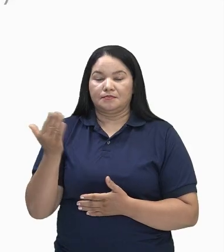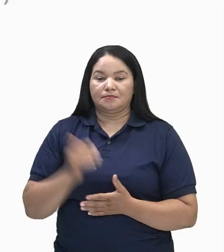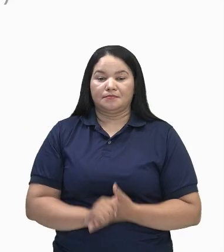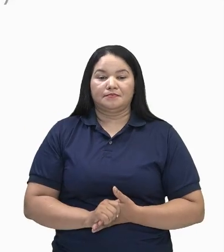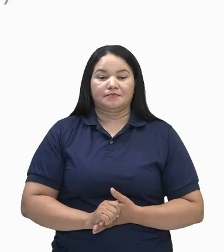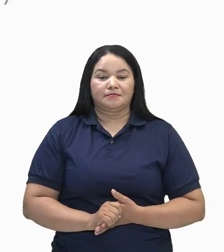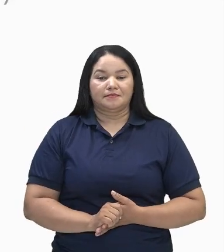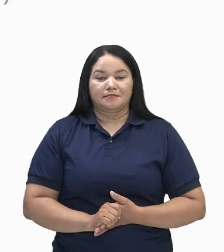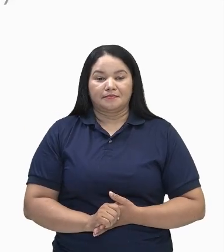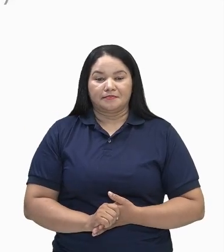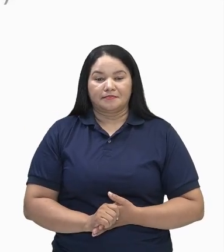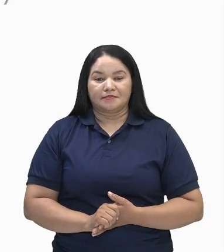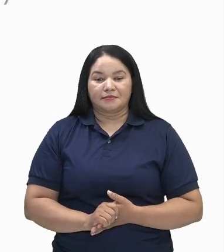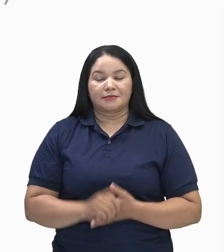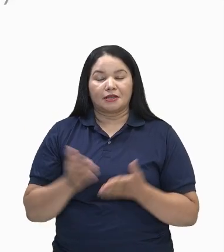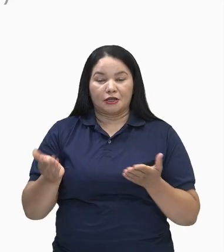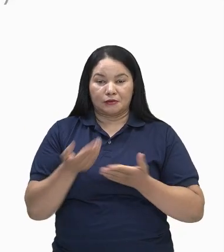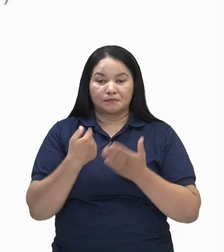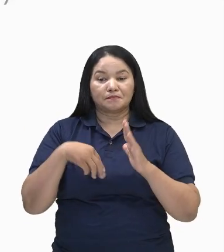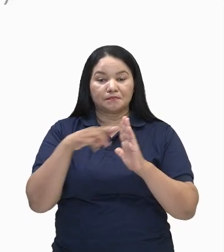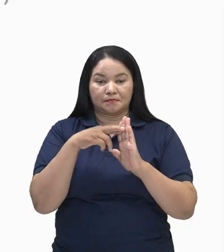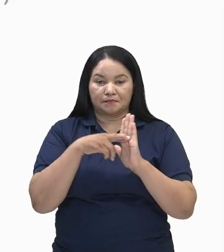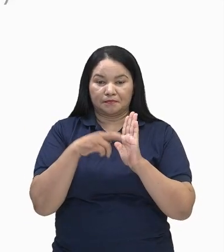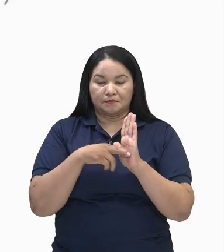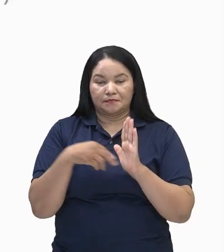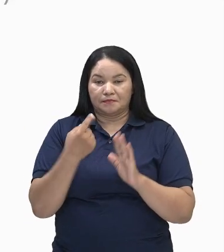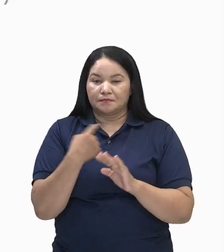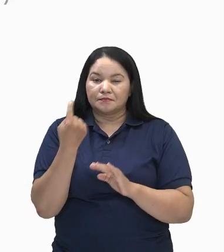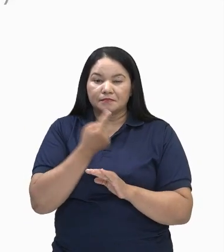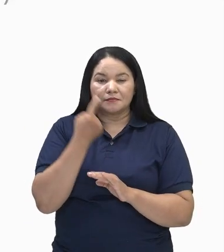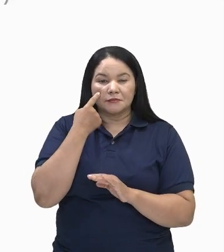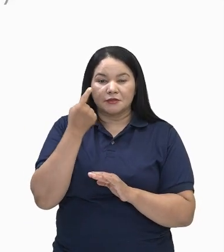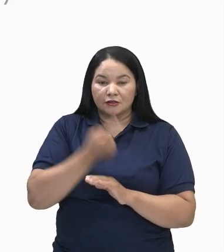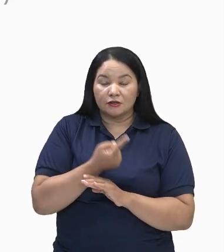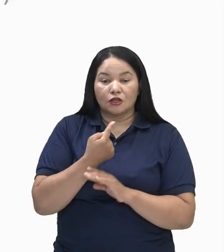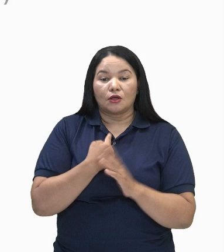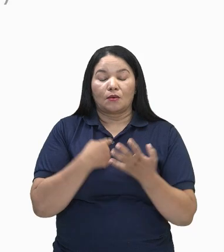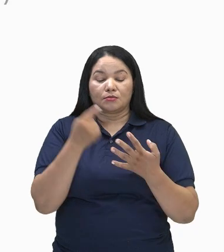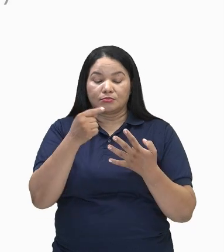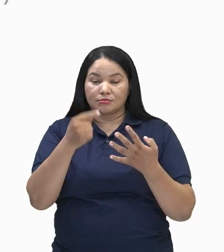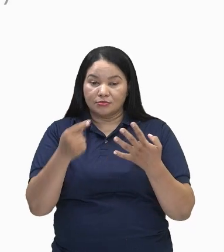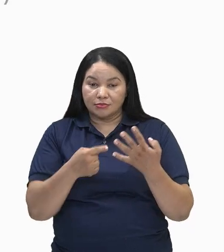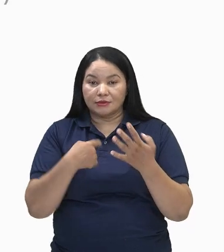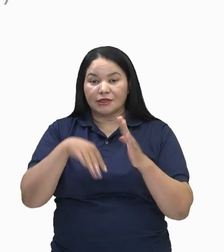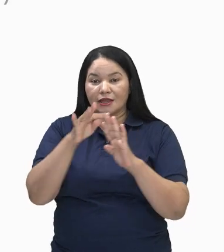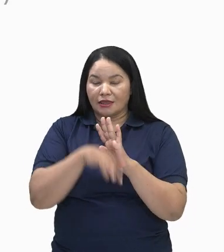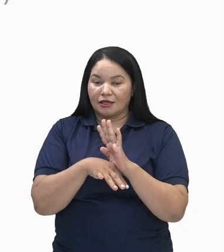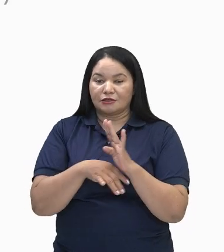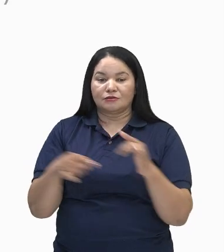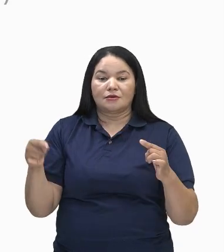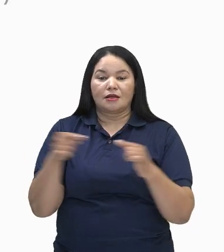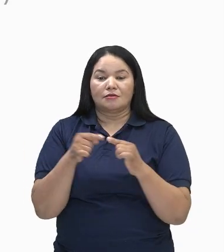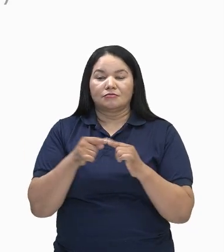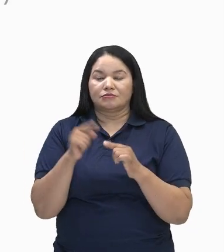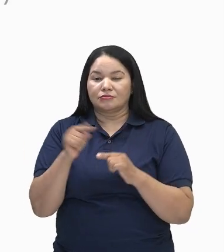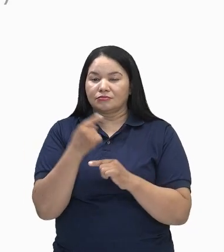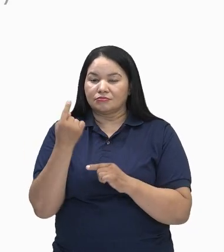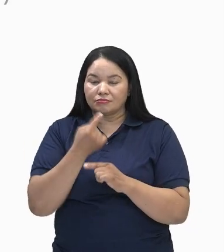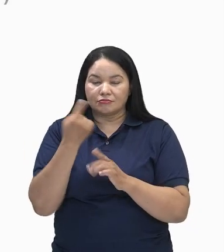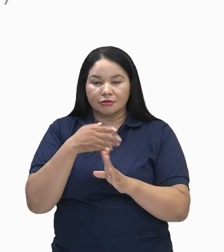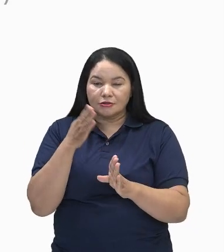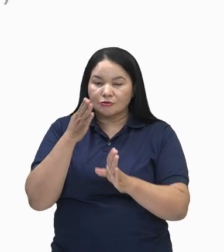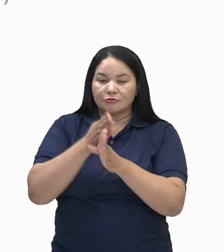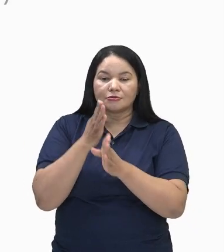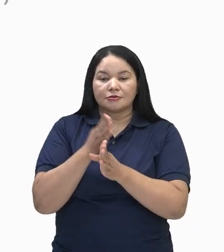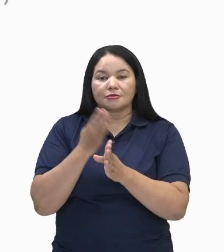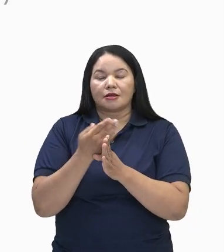os textos normativos aqui, para a gente ver em quais desses textos nós podemos encontrar, né,